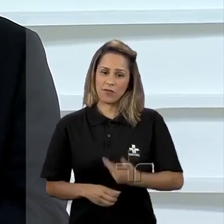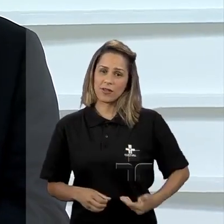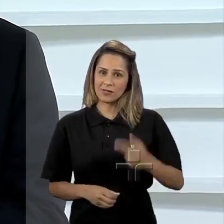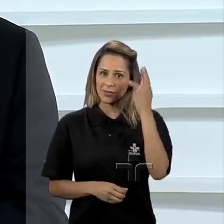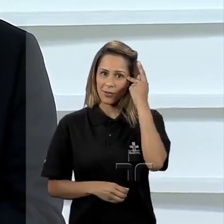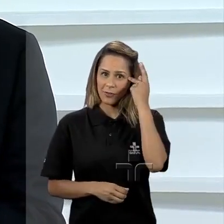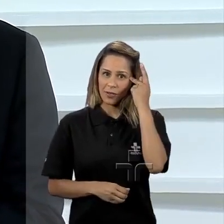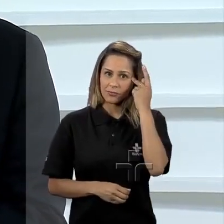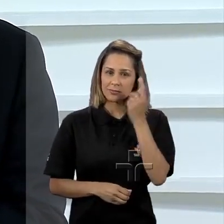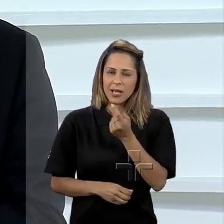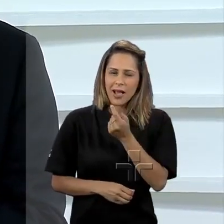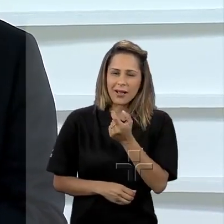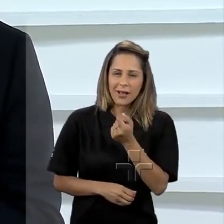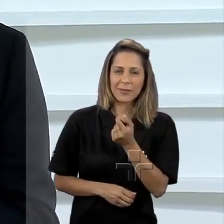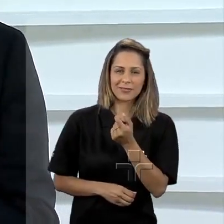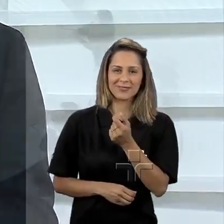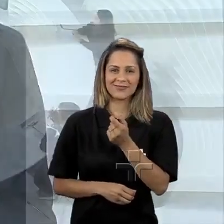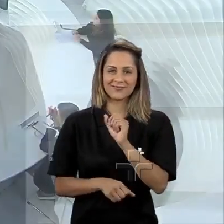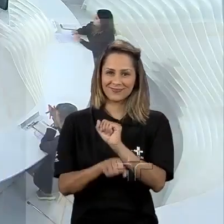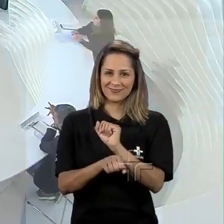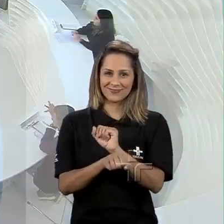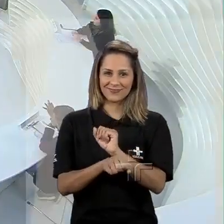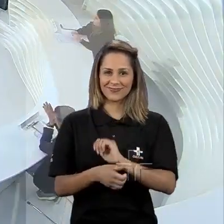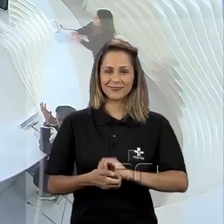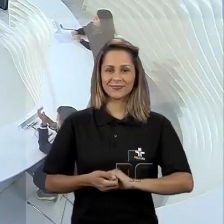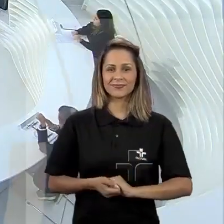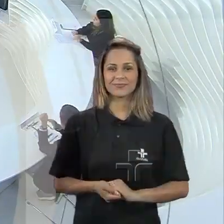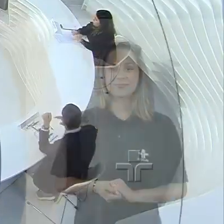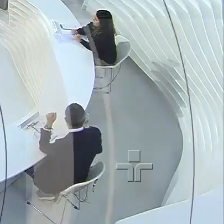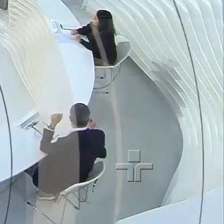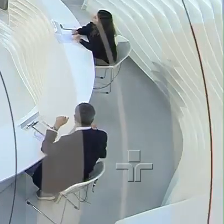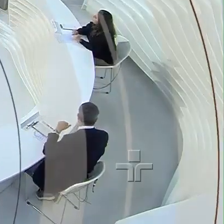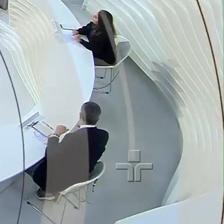São só alguns minutos. Aguarde aí.